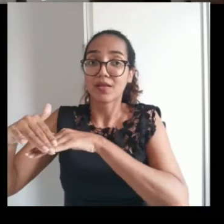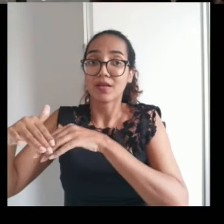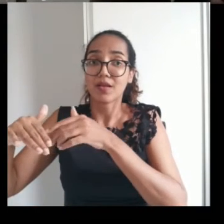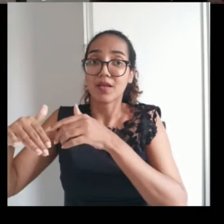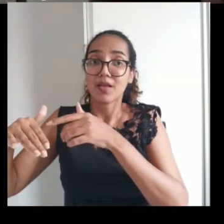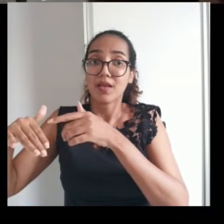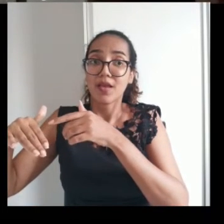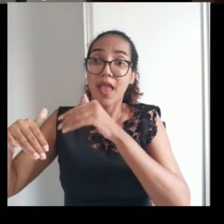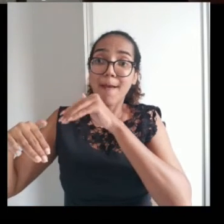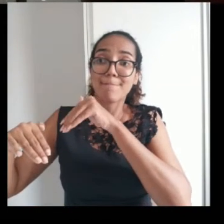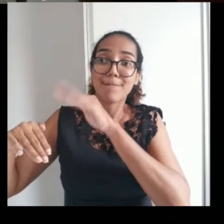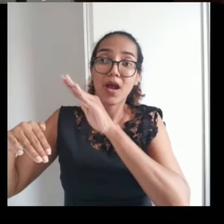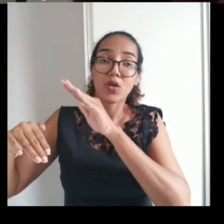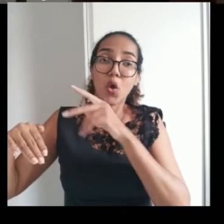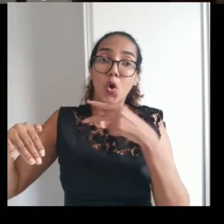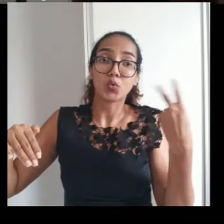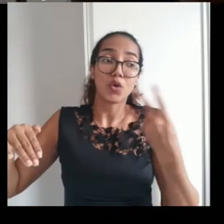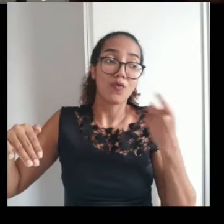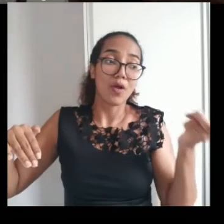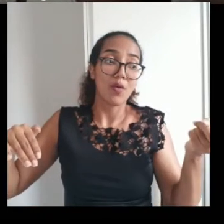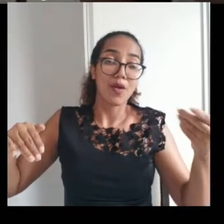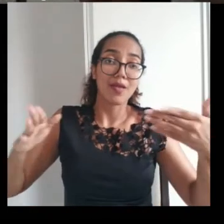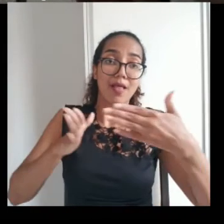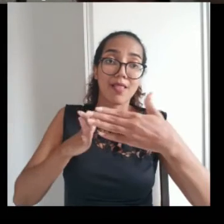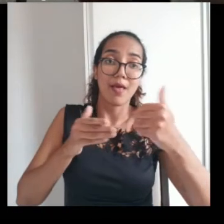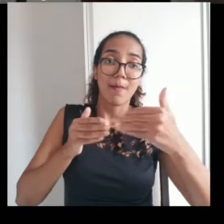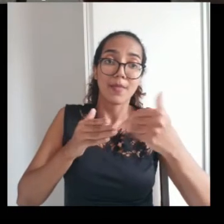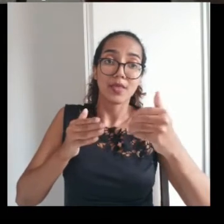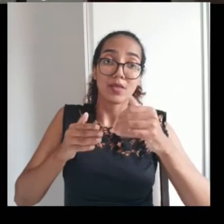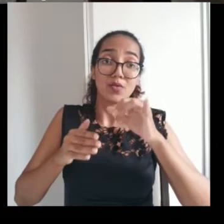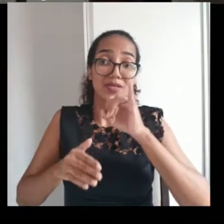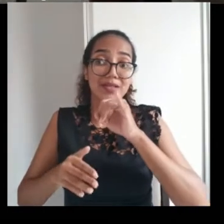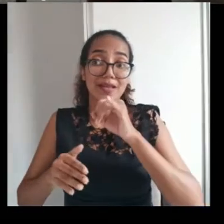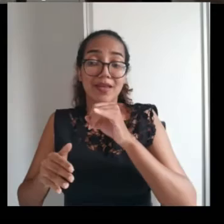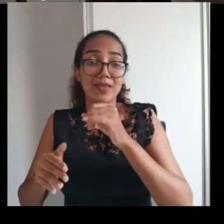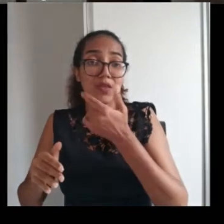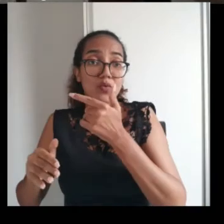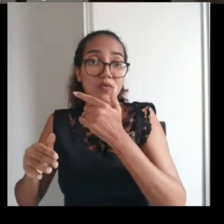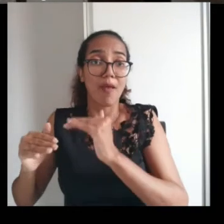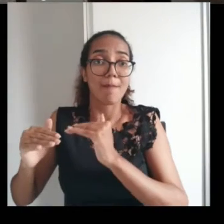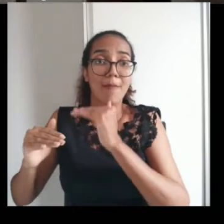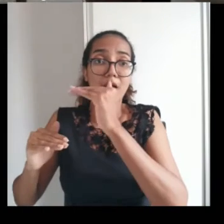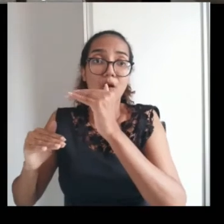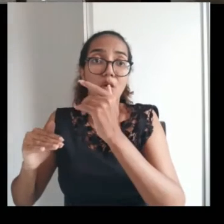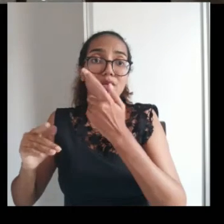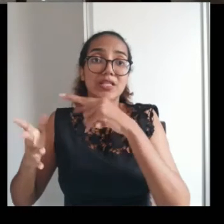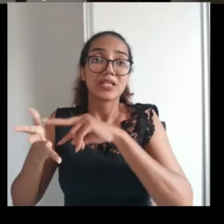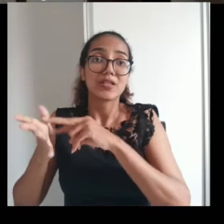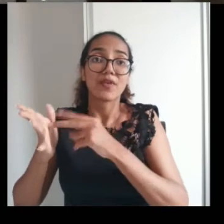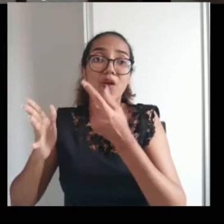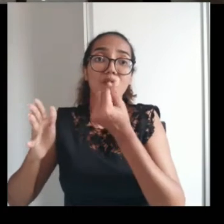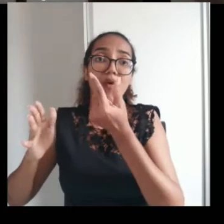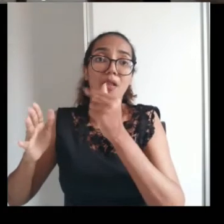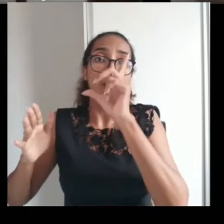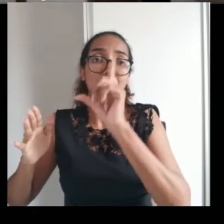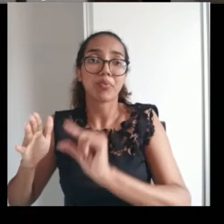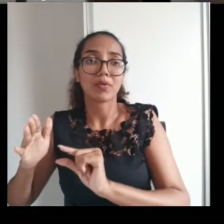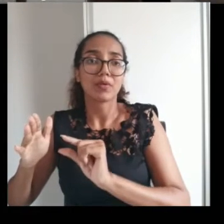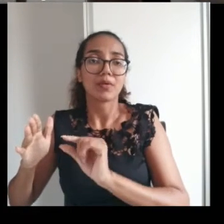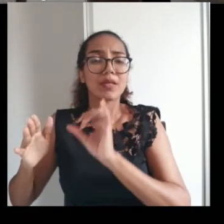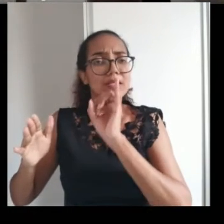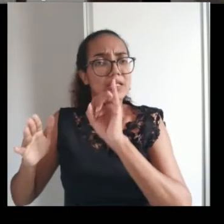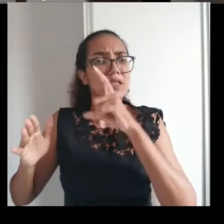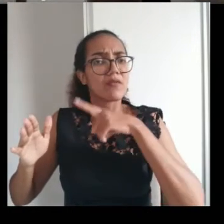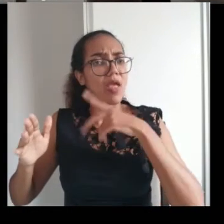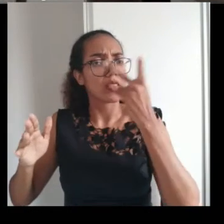aqui. Porque se não for, o saldo está insuficiente. Né? E isso aqui funcionando, né, dentro do if, aí eu vou débito na conta